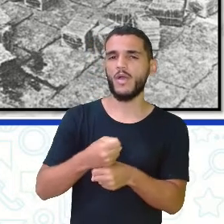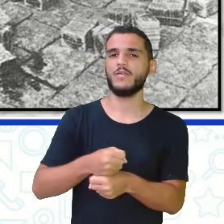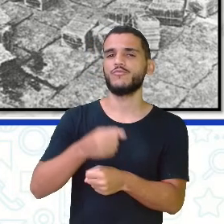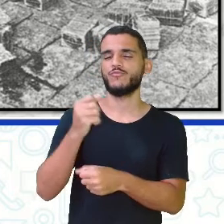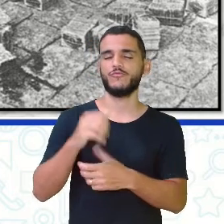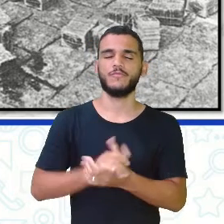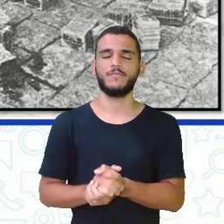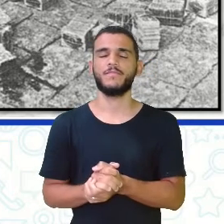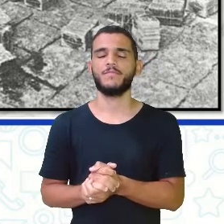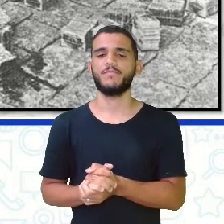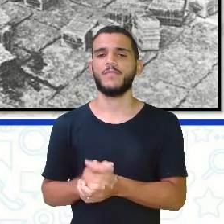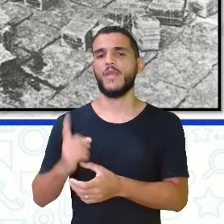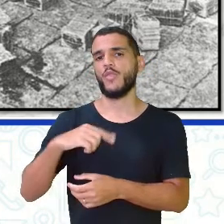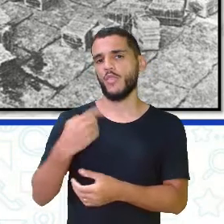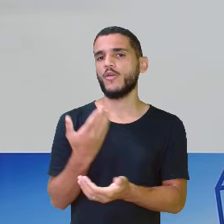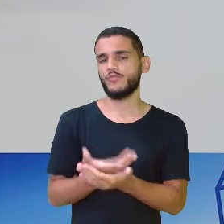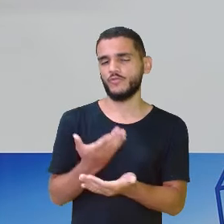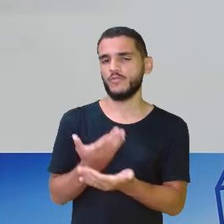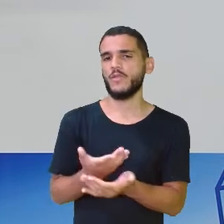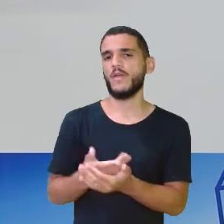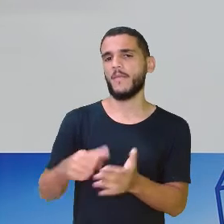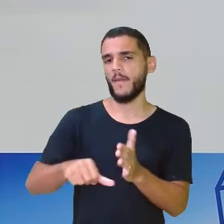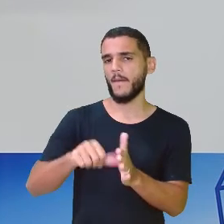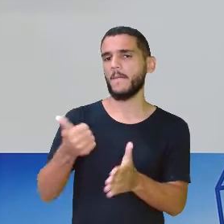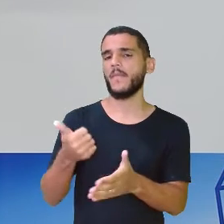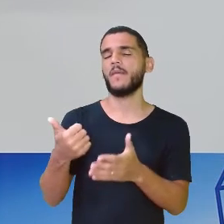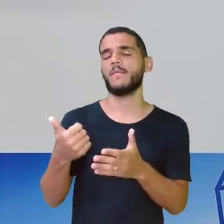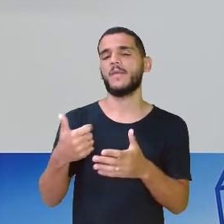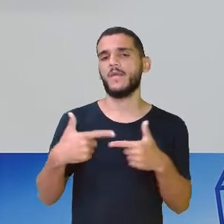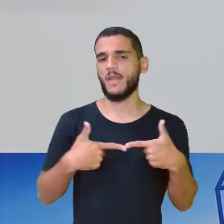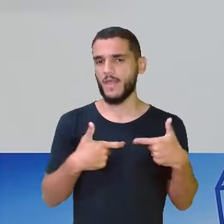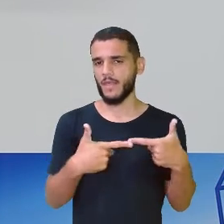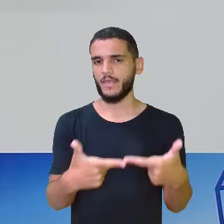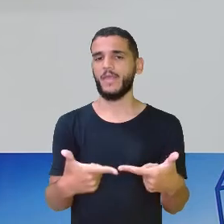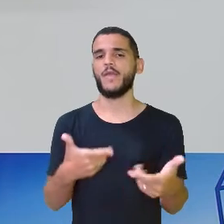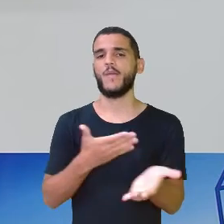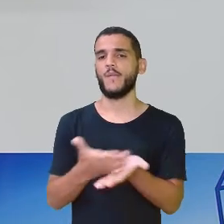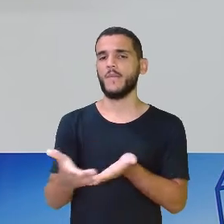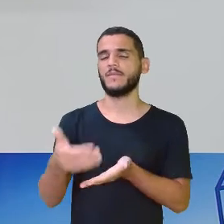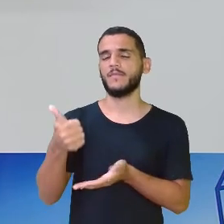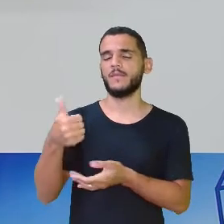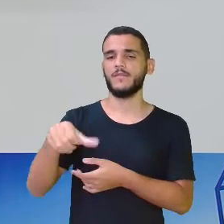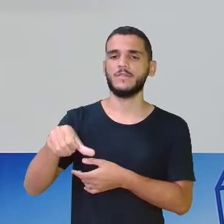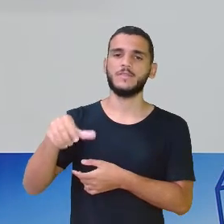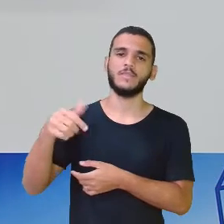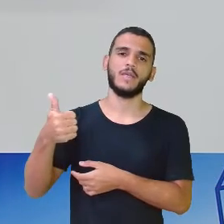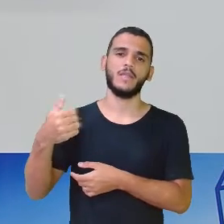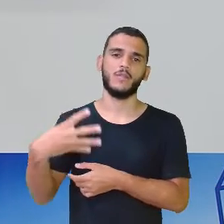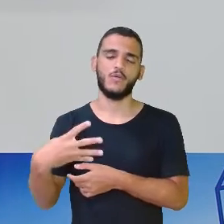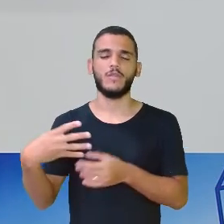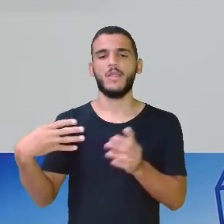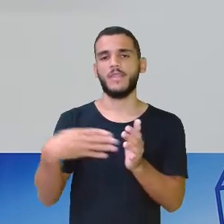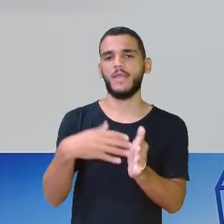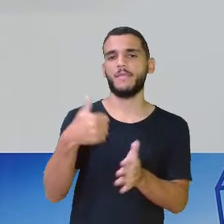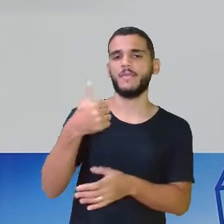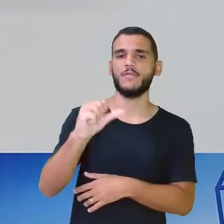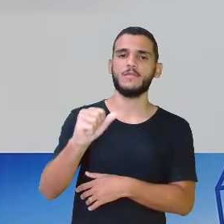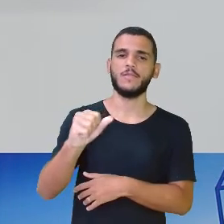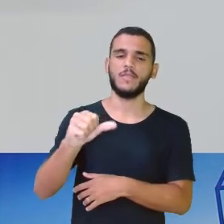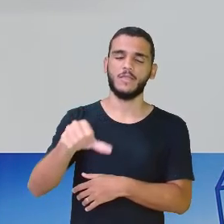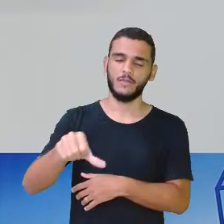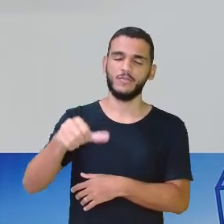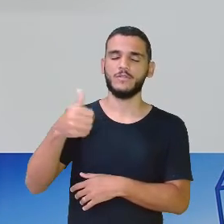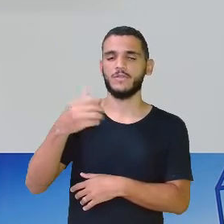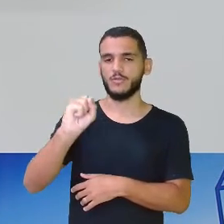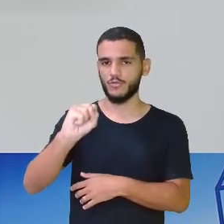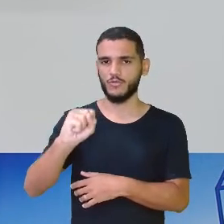Mundial, né, a gente estudou a Primeira Guerra Mundial e viu que ela se estende dos anos de 1914 a 1918.